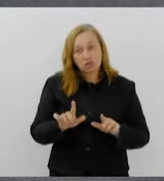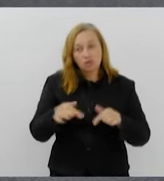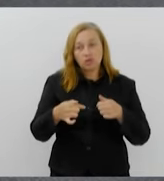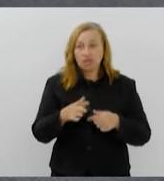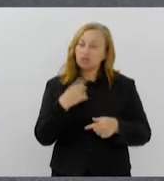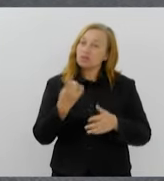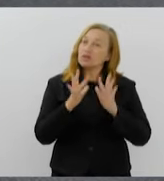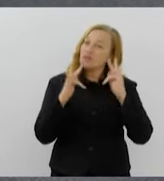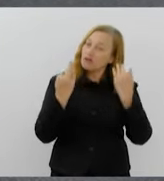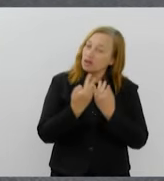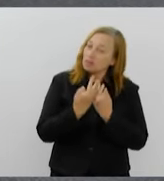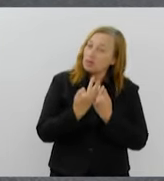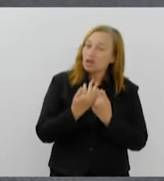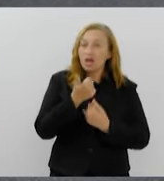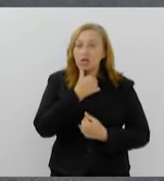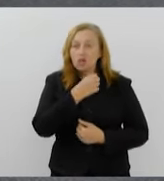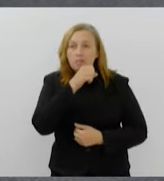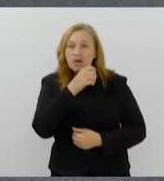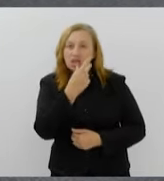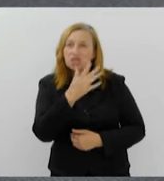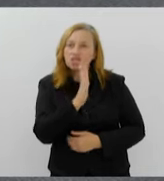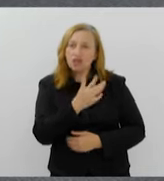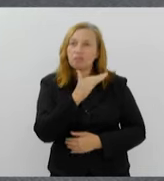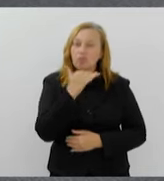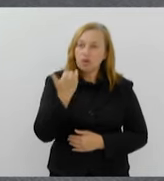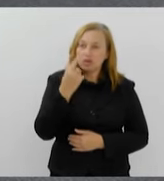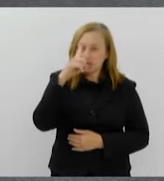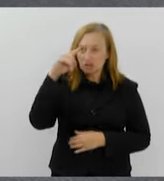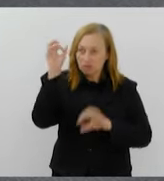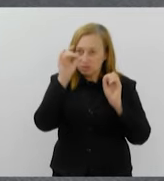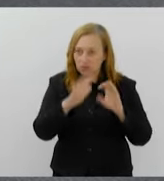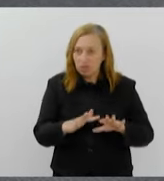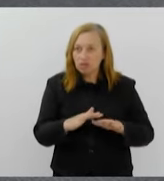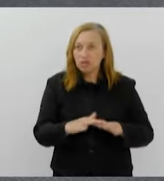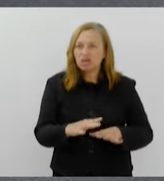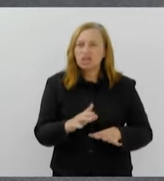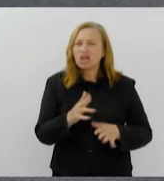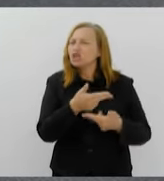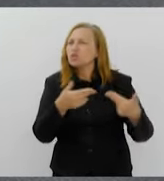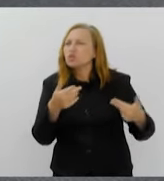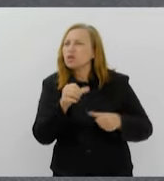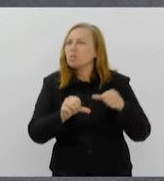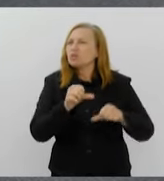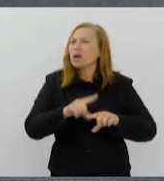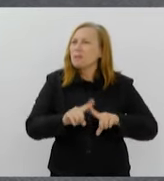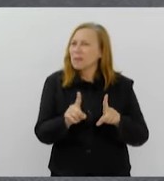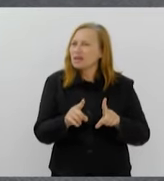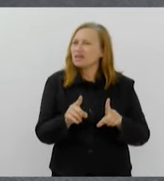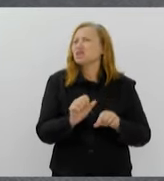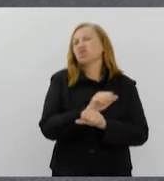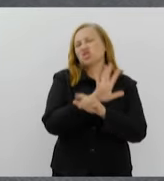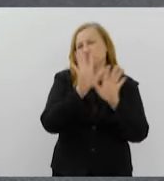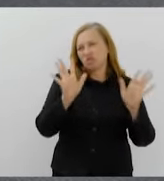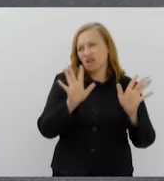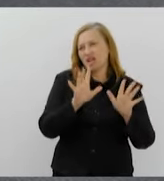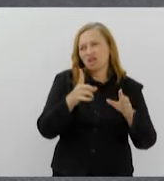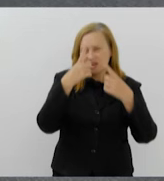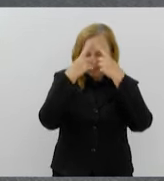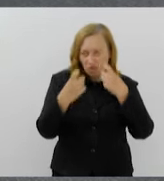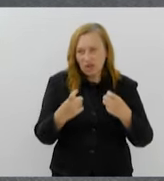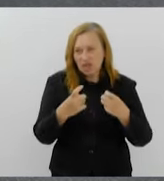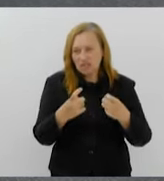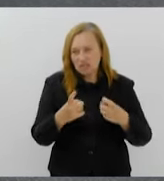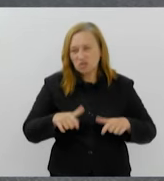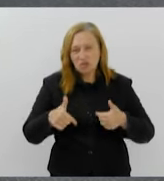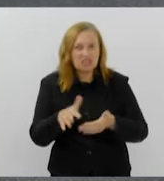família insultam minha mãe sua mãe que é falecida que Deus o tenha mãe as coisas mudam mas deixando claro que a violência não vai levar